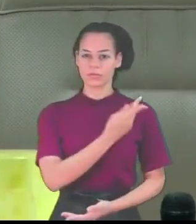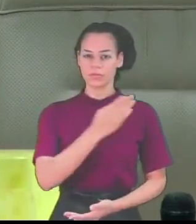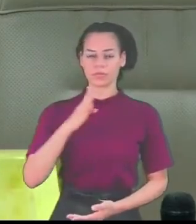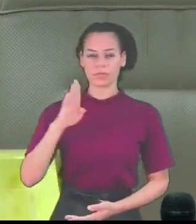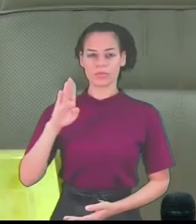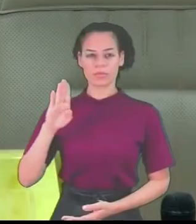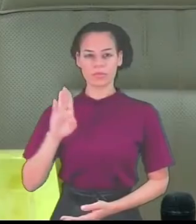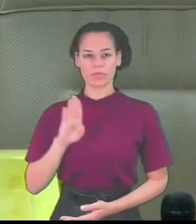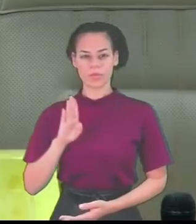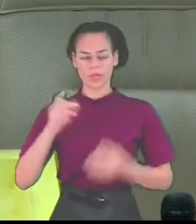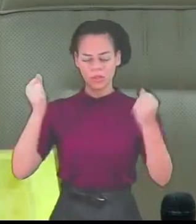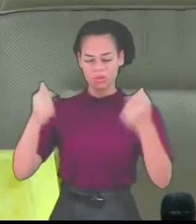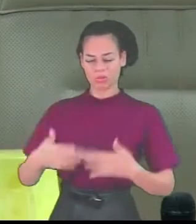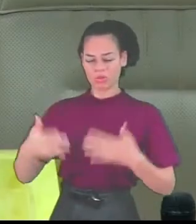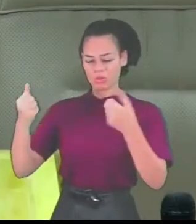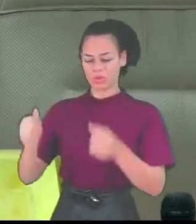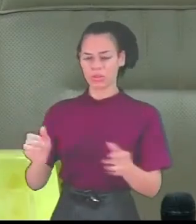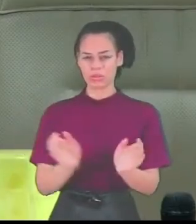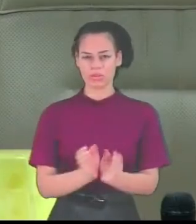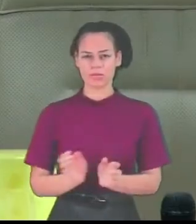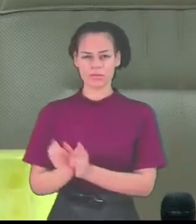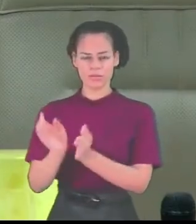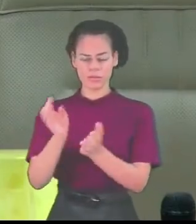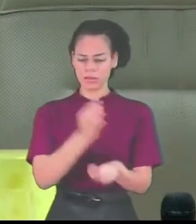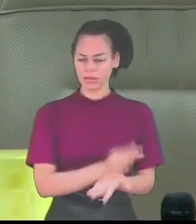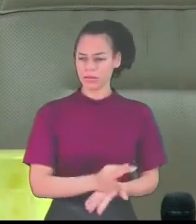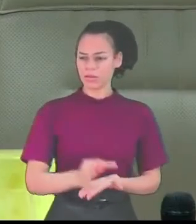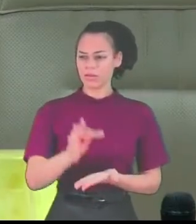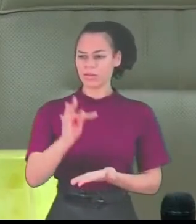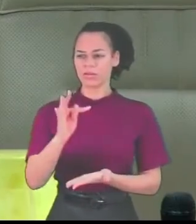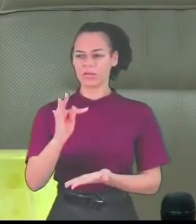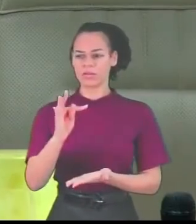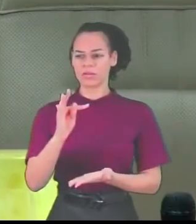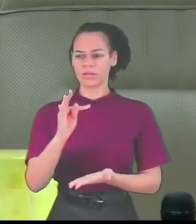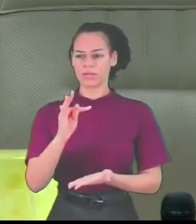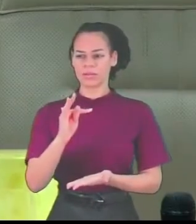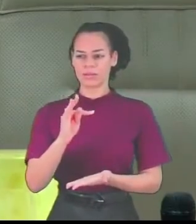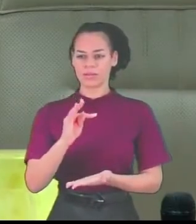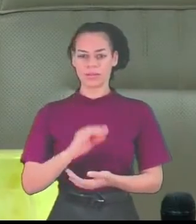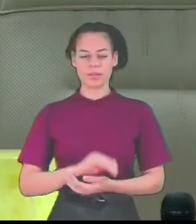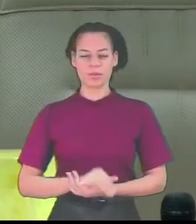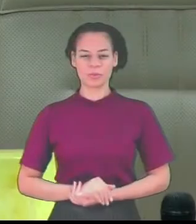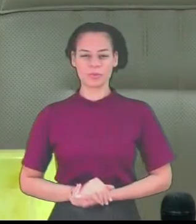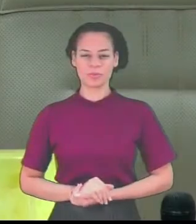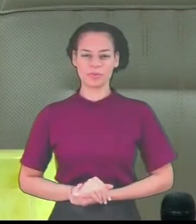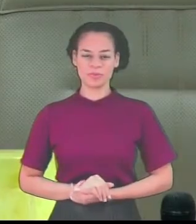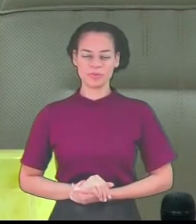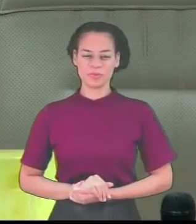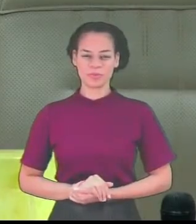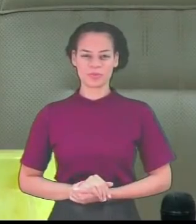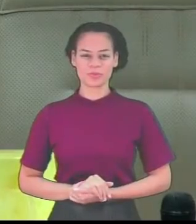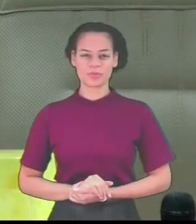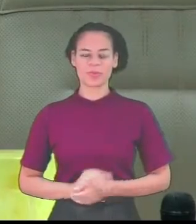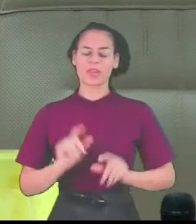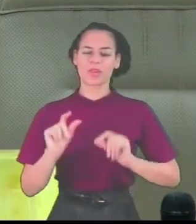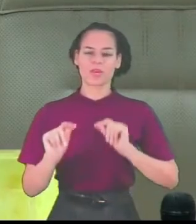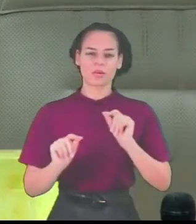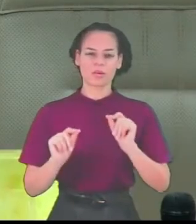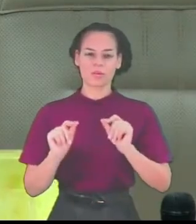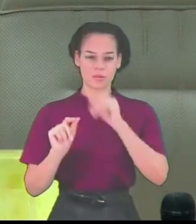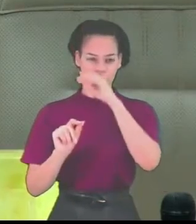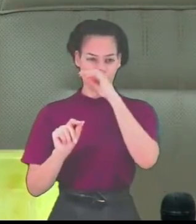debatido nos círculos teológicos e não para para pirar